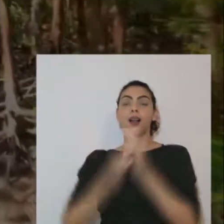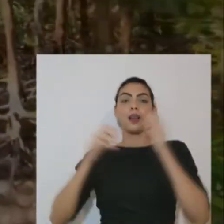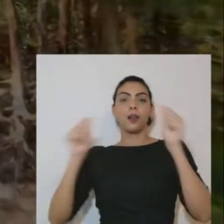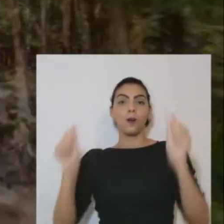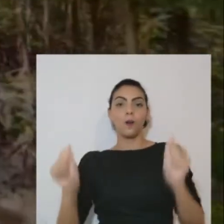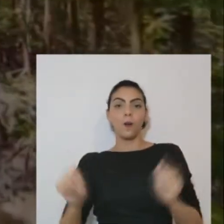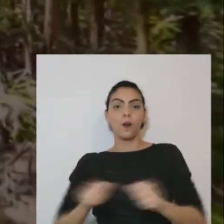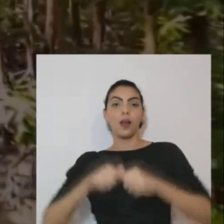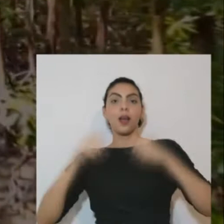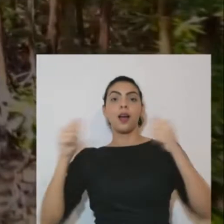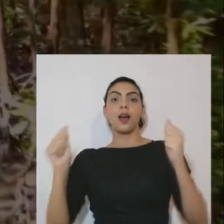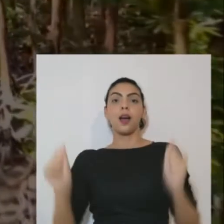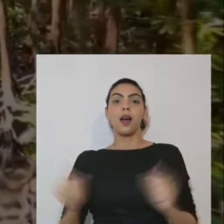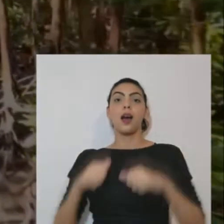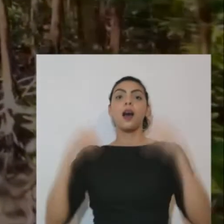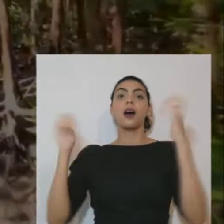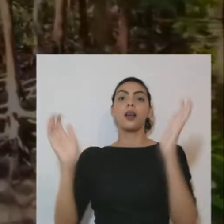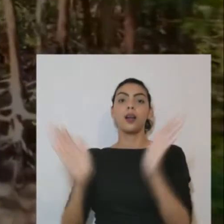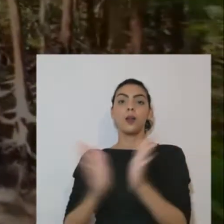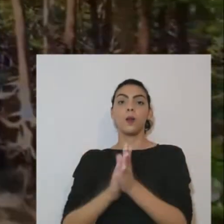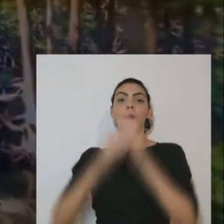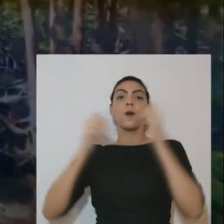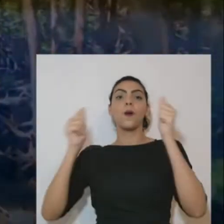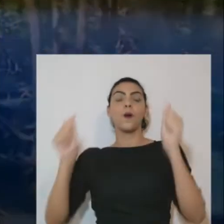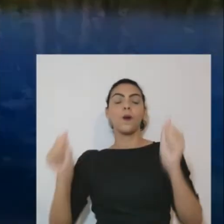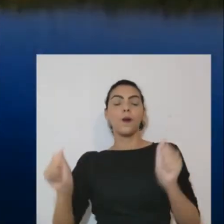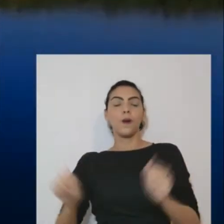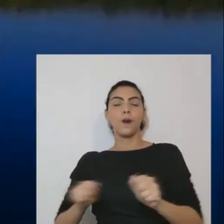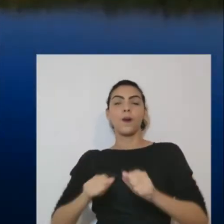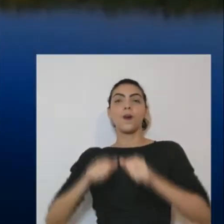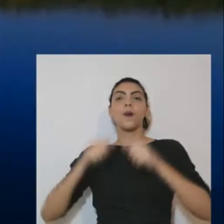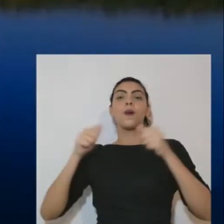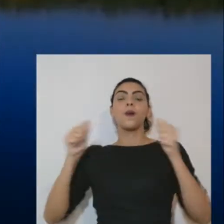aleluia, aleluia,